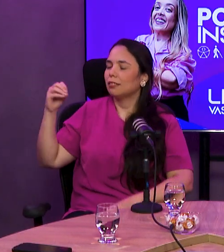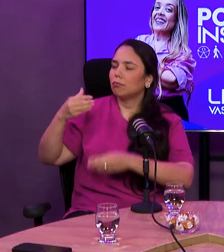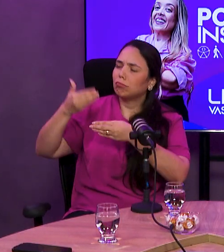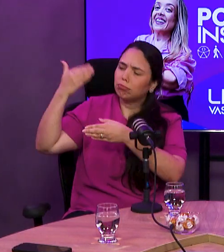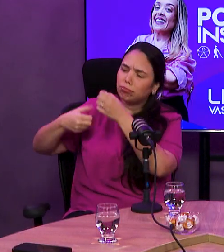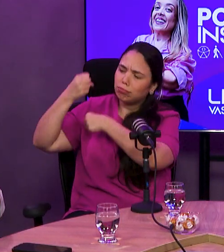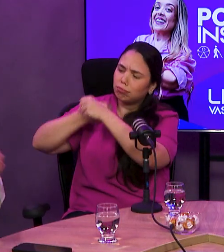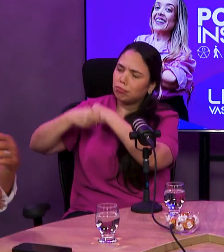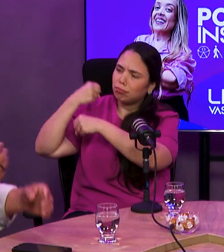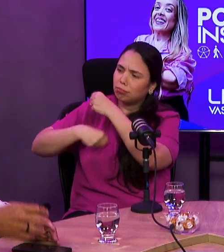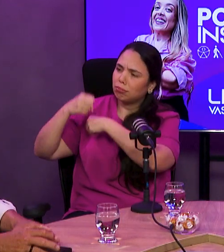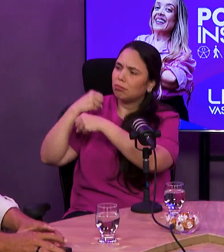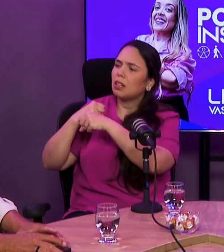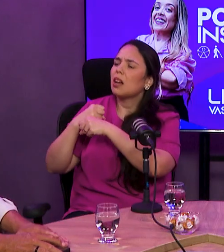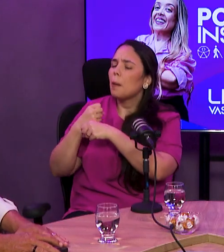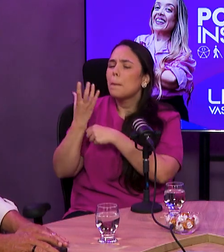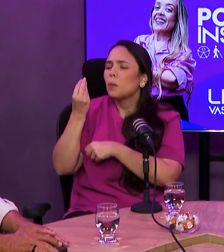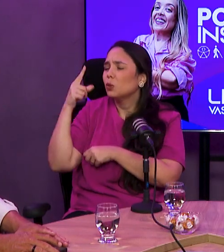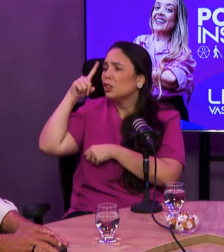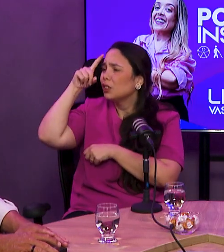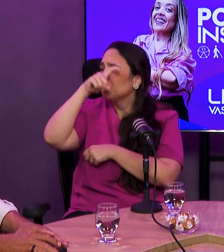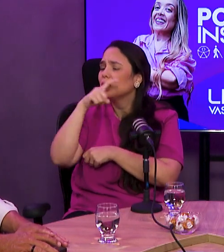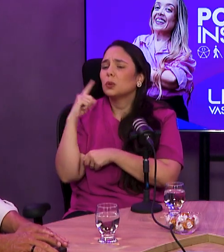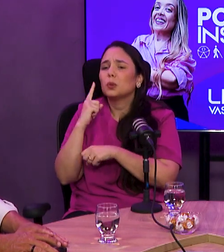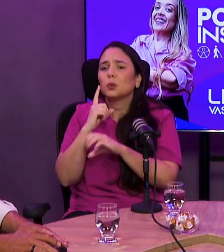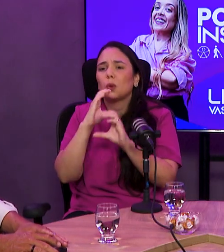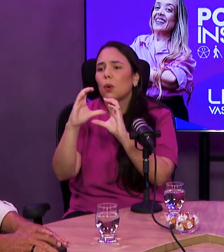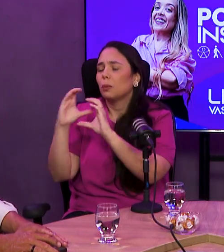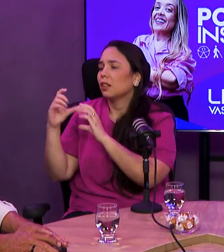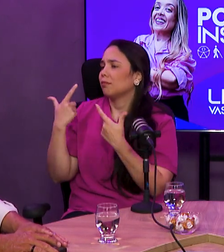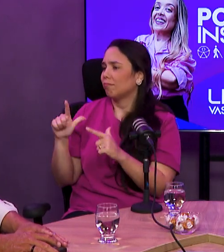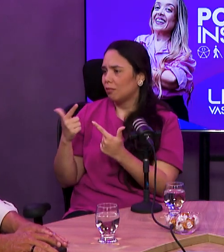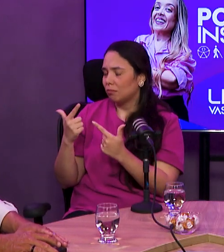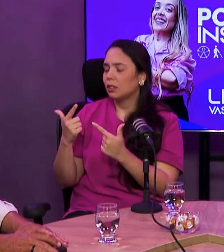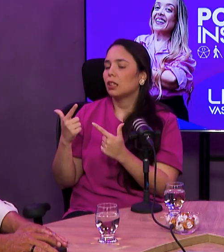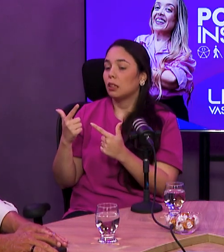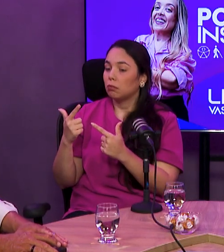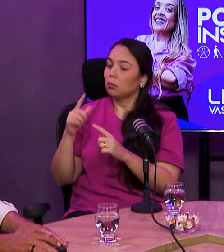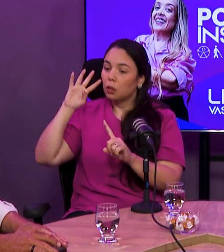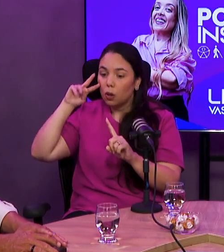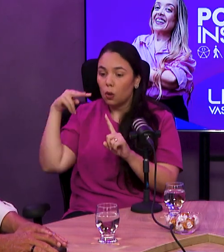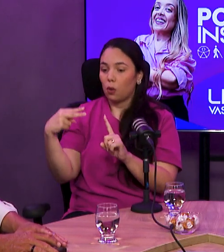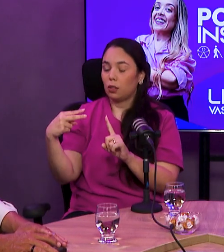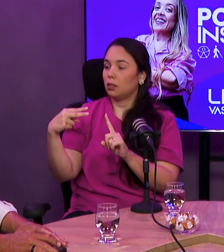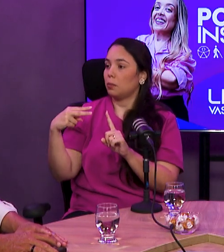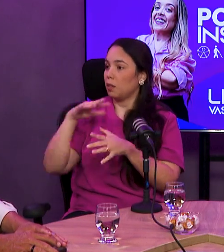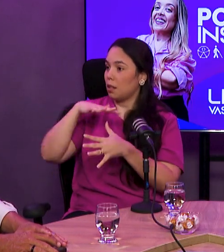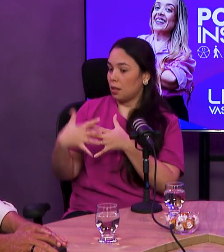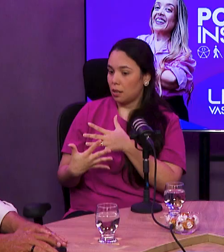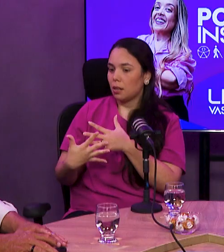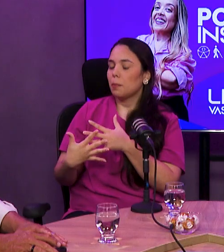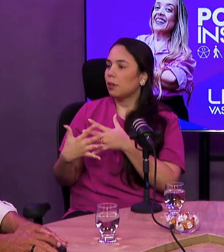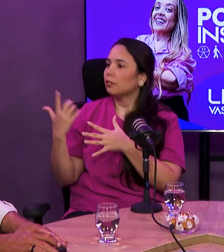bolinha, era tudo muito difícil para vocês. E ter o reconhecimento da língua em Libras já foi